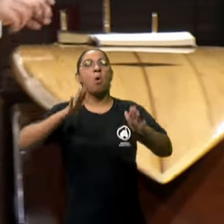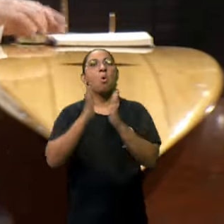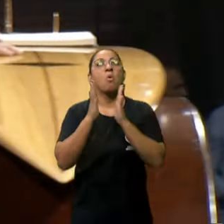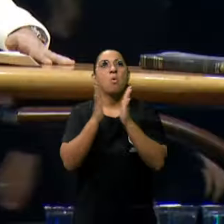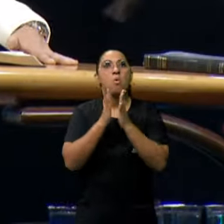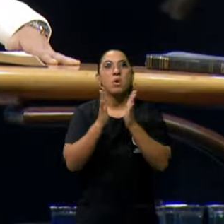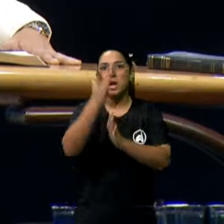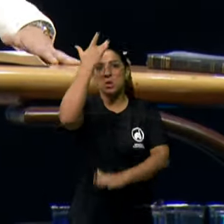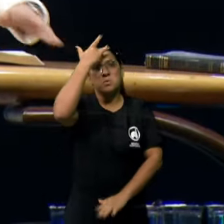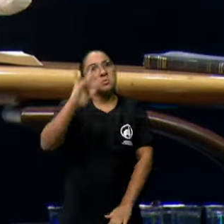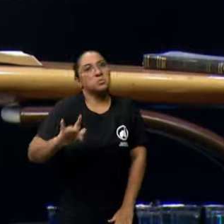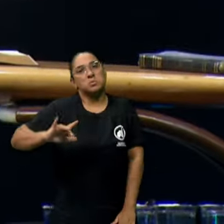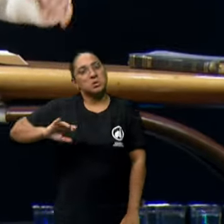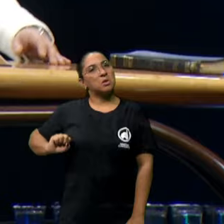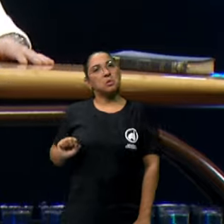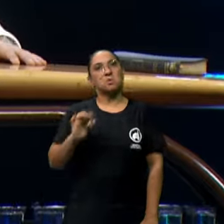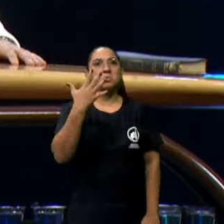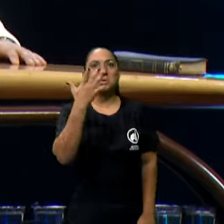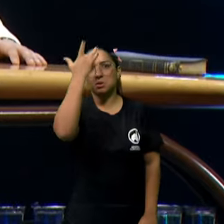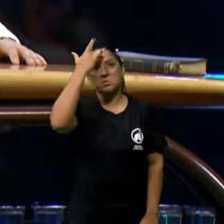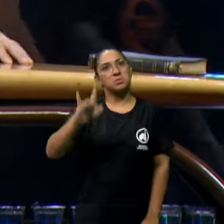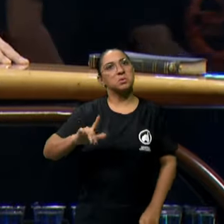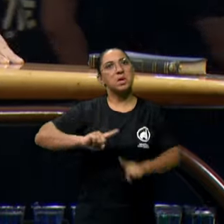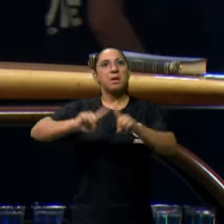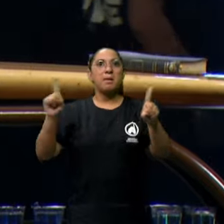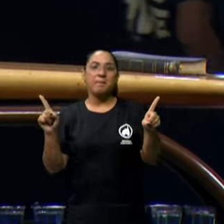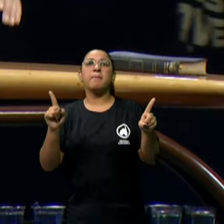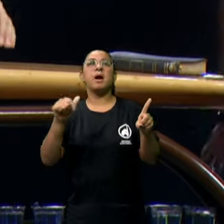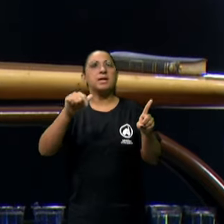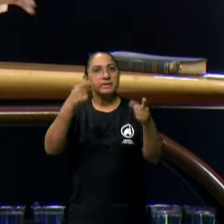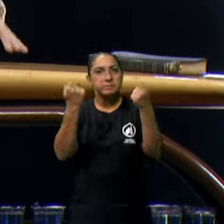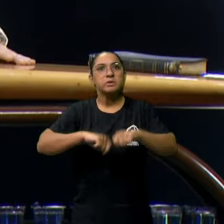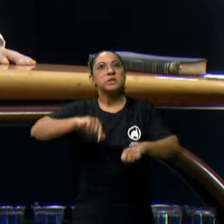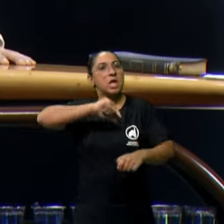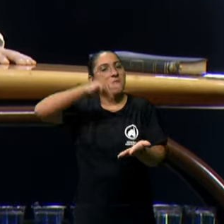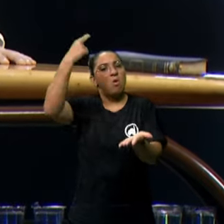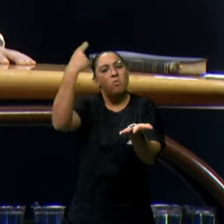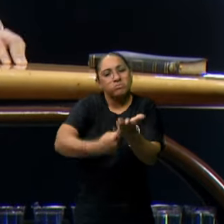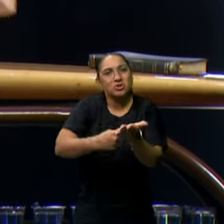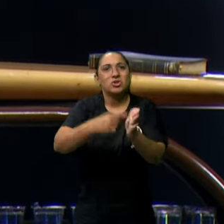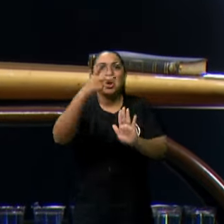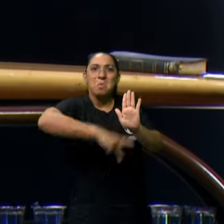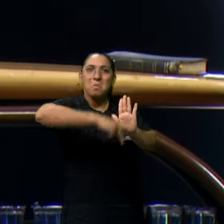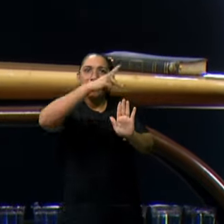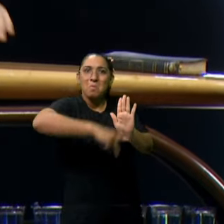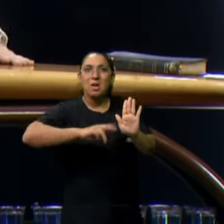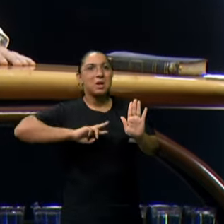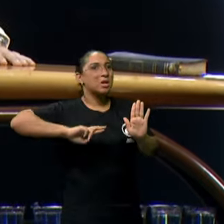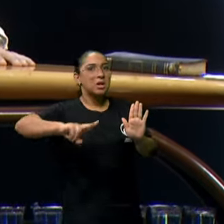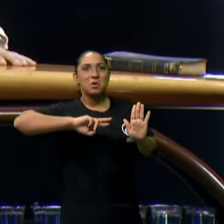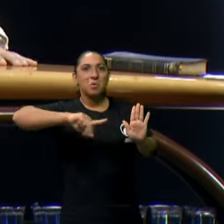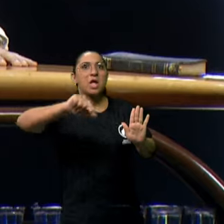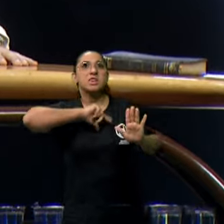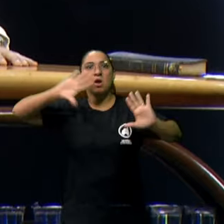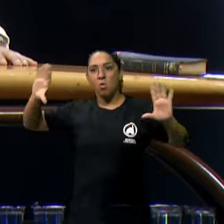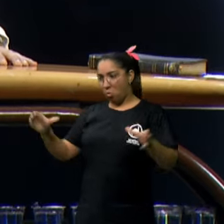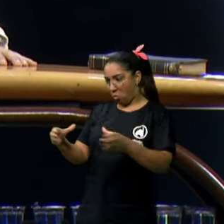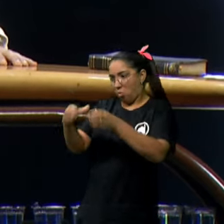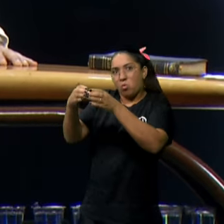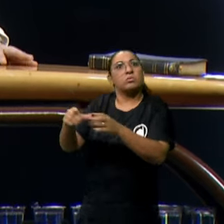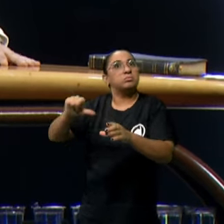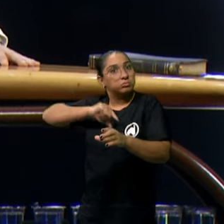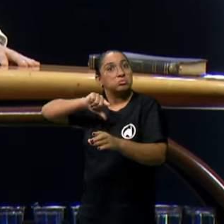eu não sei o que vai acontecer não sei quanto damos atingir não é que temos um plano não é um plano é uma comissão é uma comissão